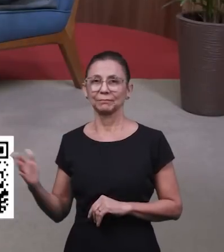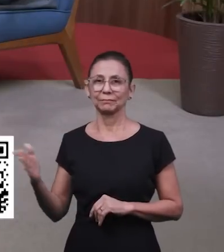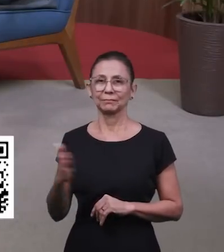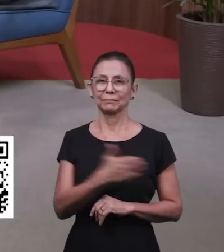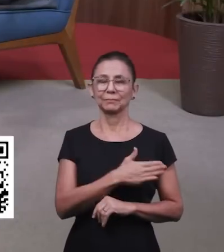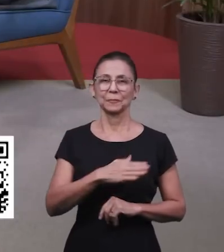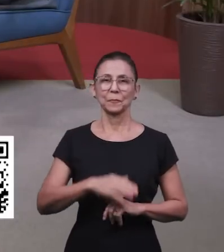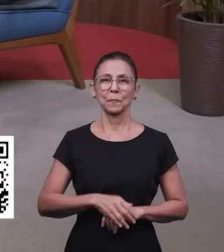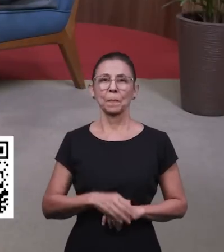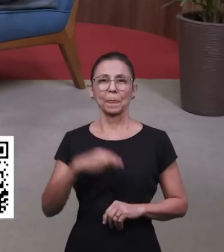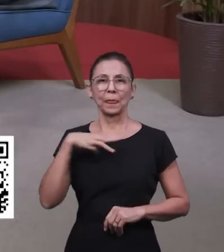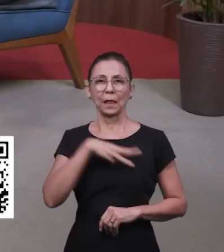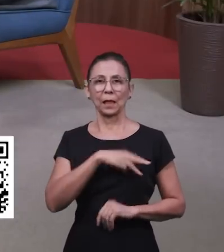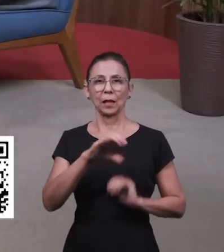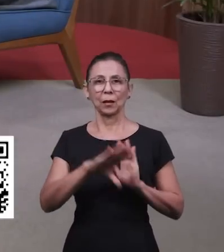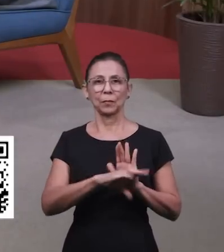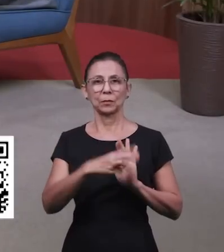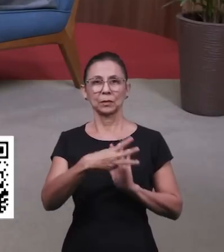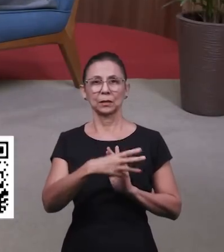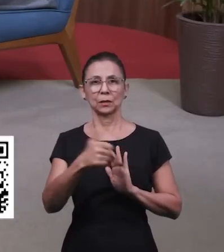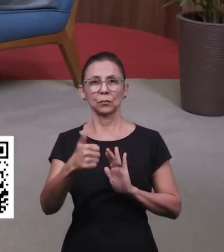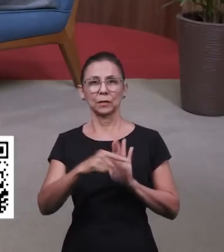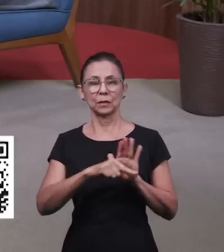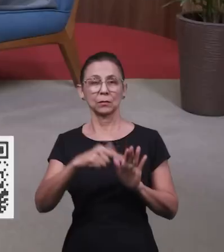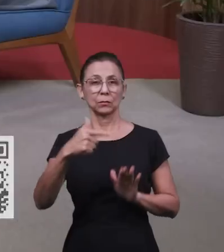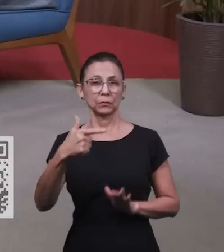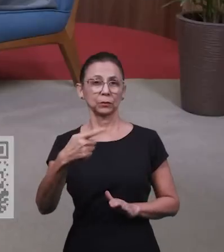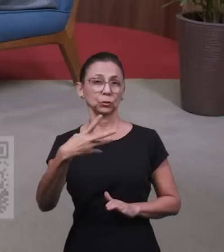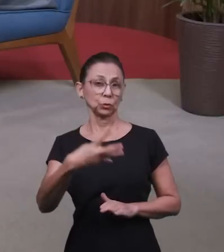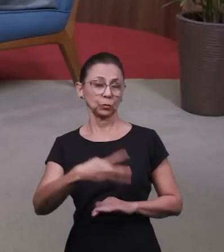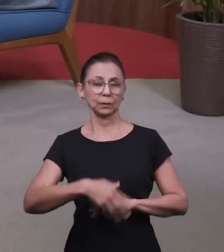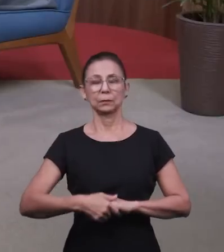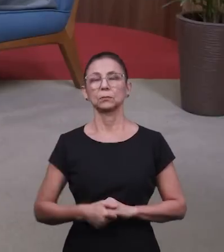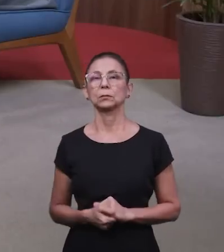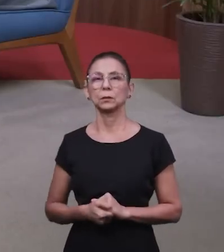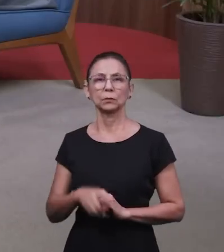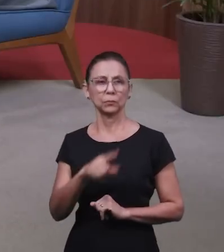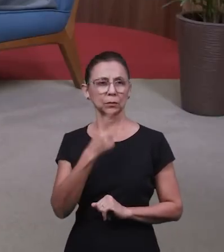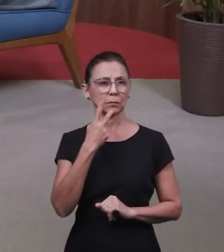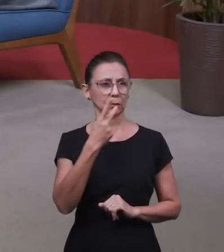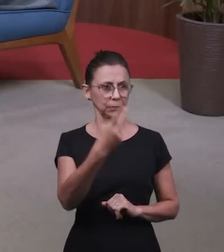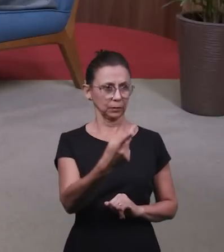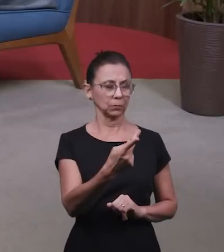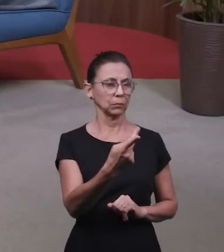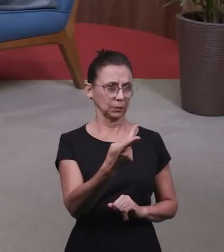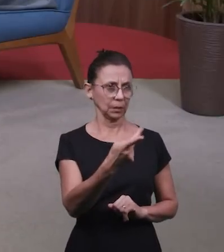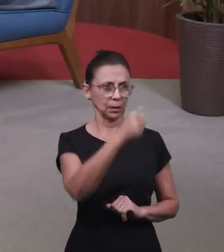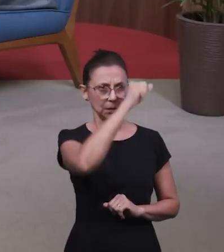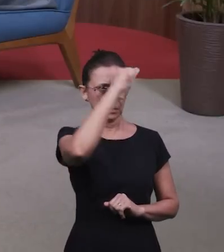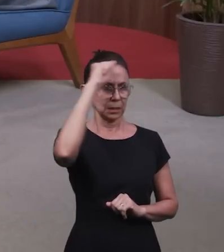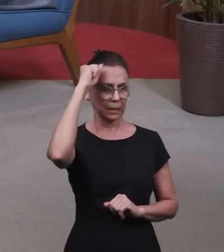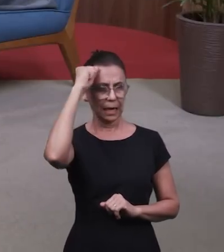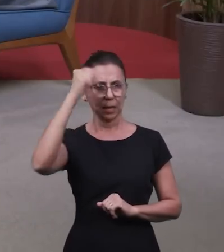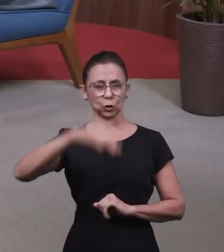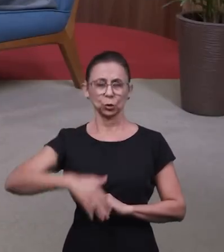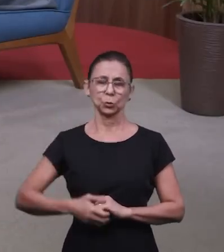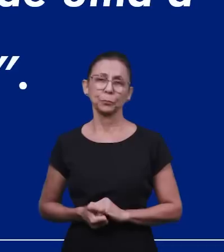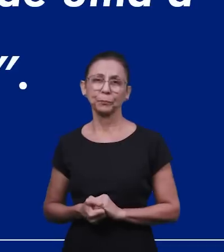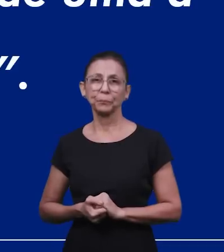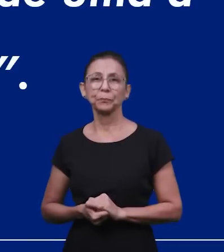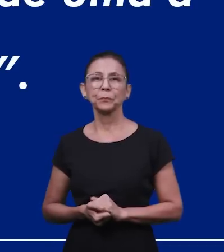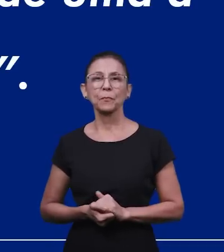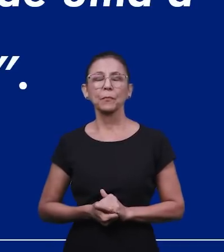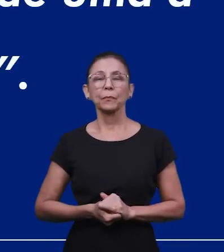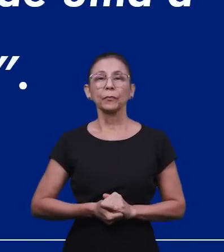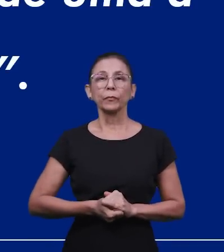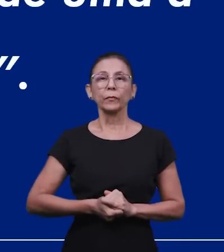capítulo 24 do Evangelho de Mateus, que expressa aquilo que você falou na sua abordagem aqui, Sérgio. E ele